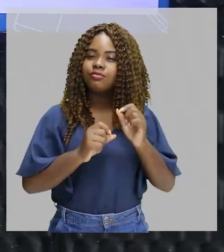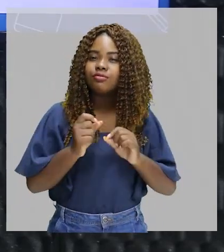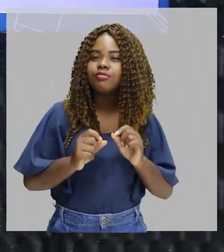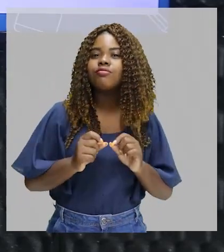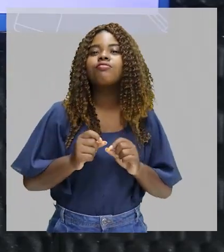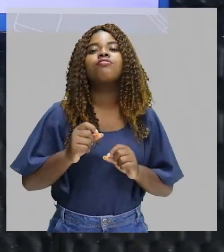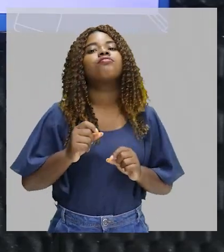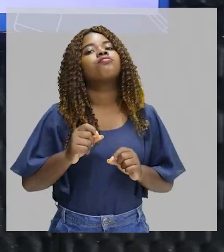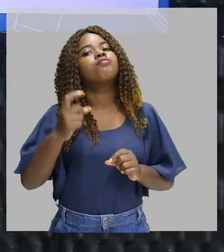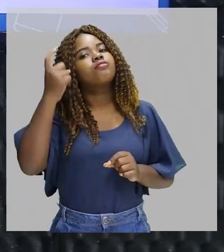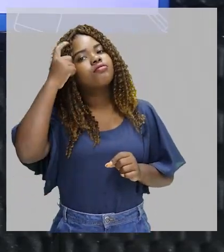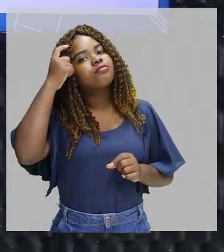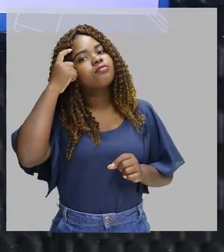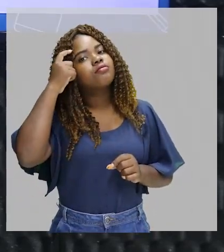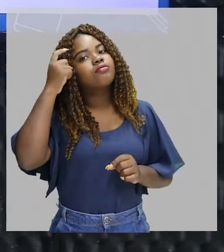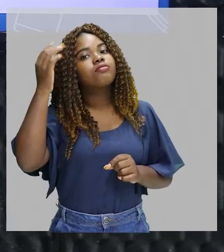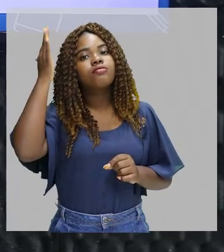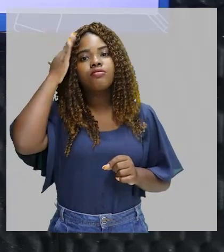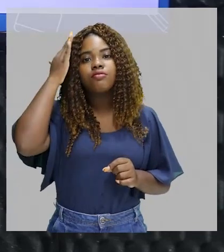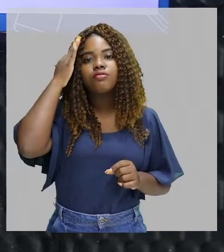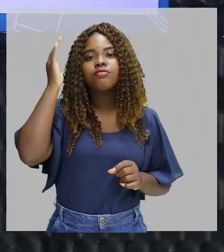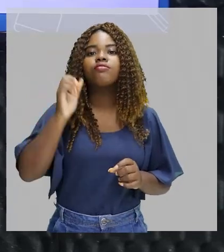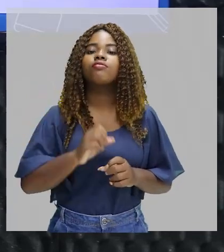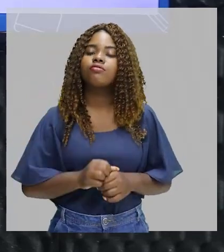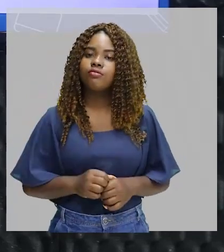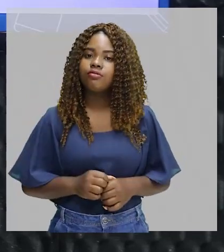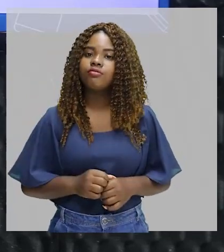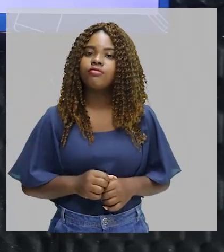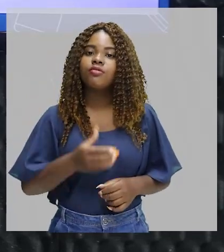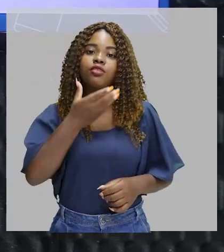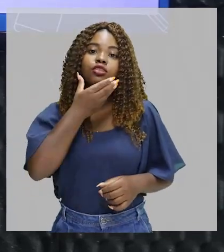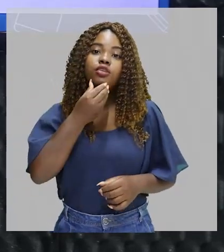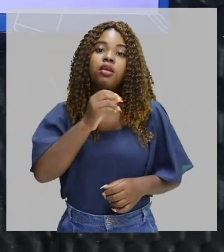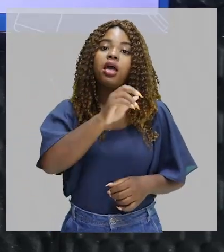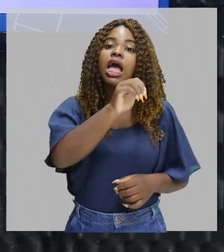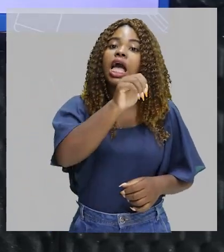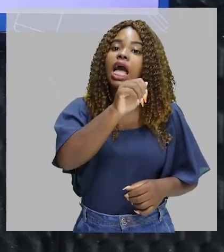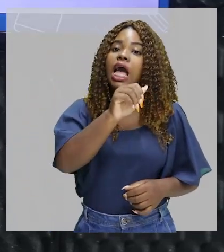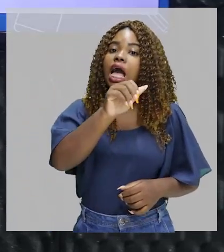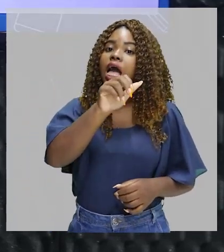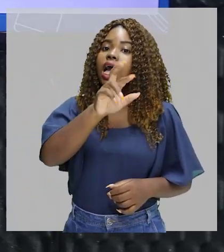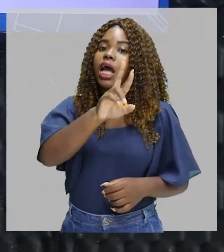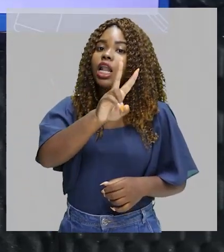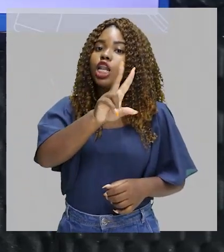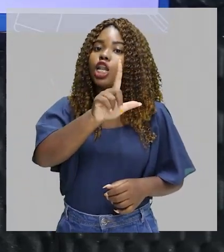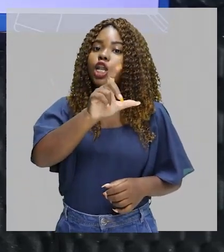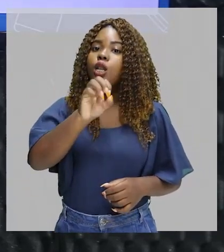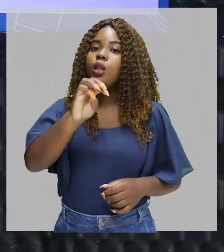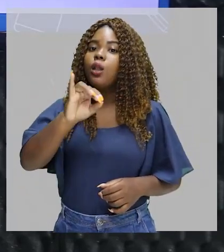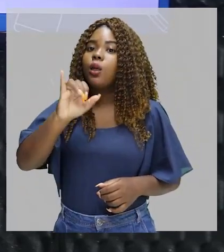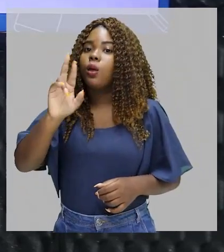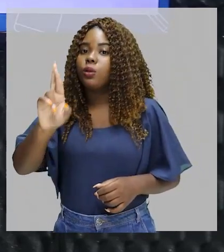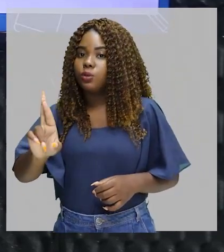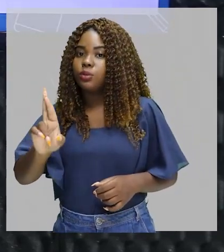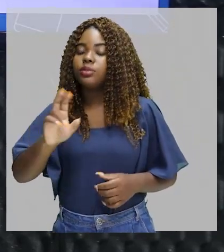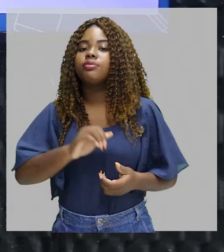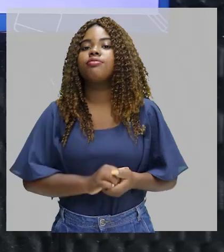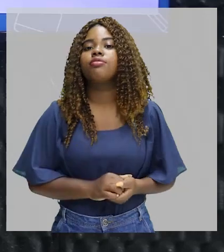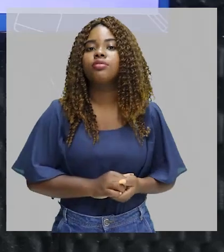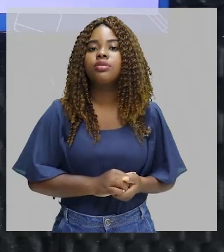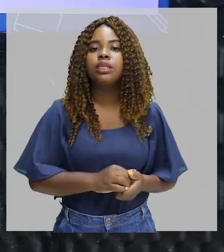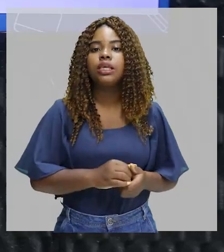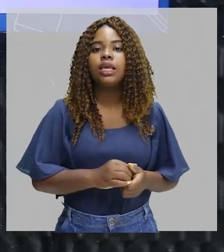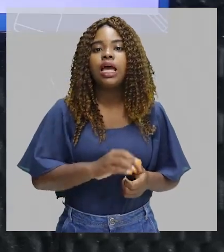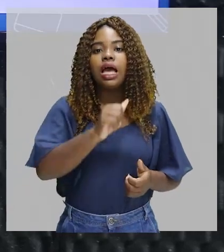mente? Segundo o Bronsted e Lowry, ácido libera H+. E